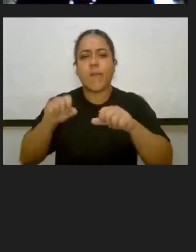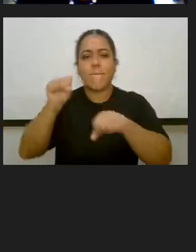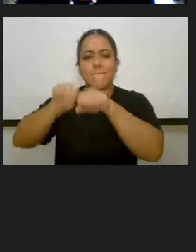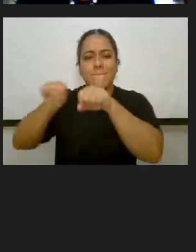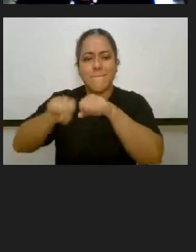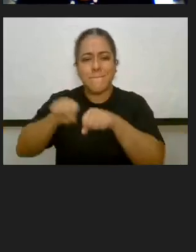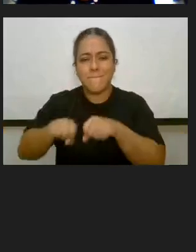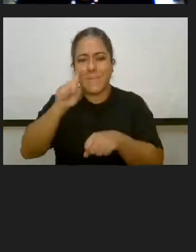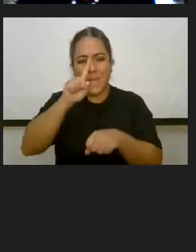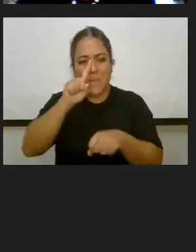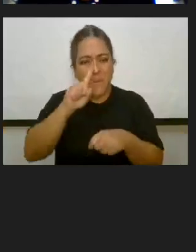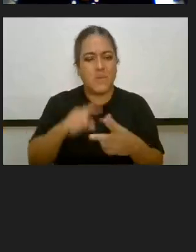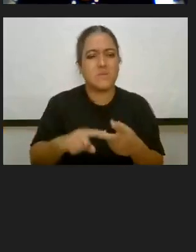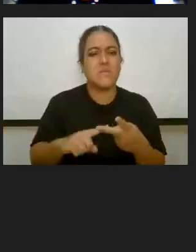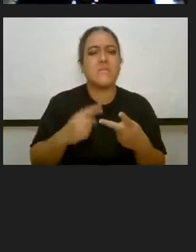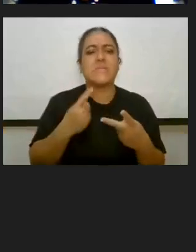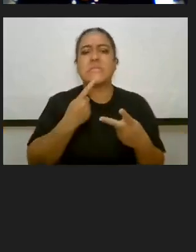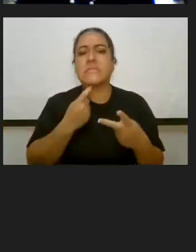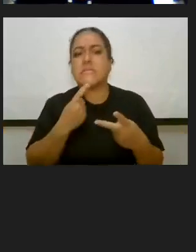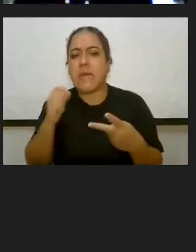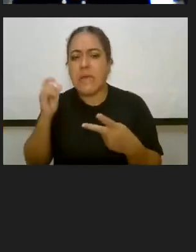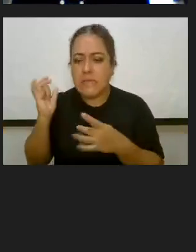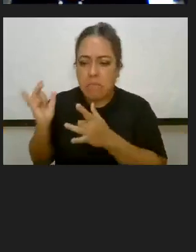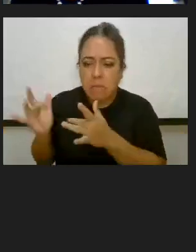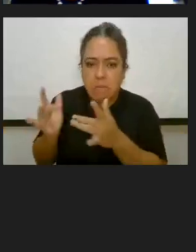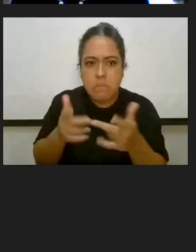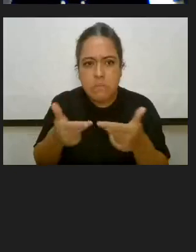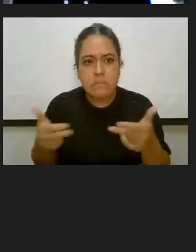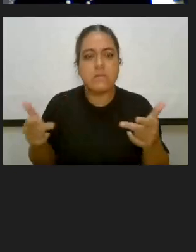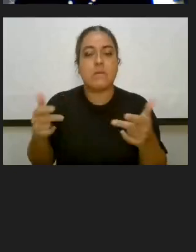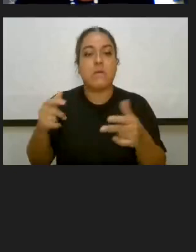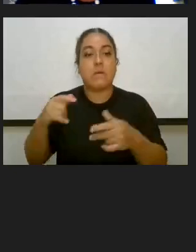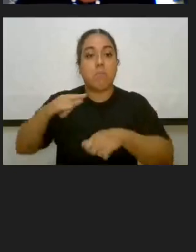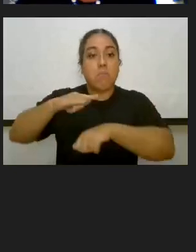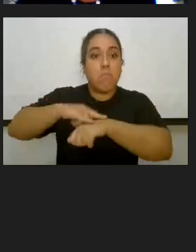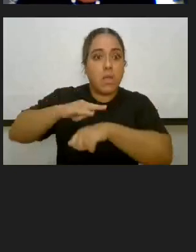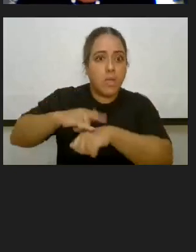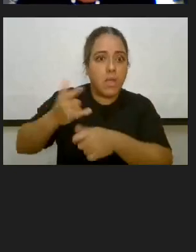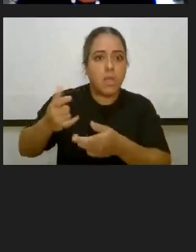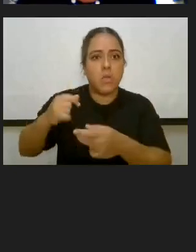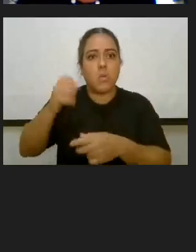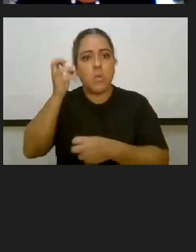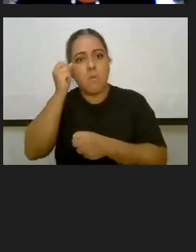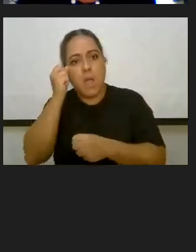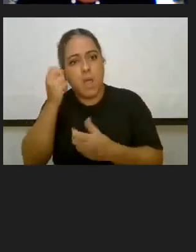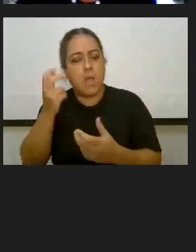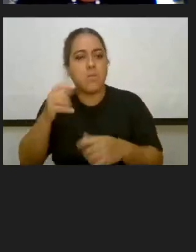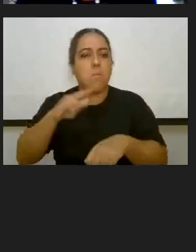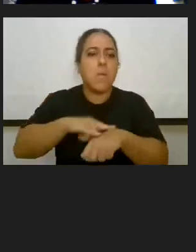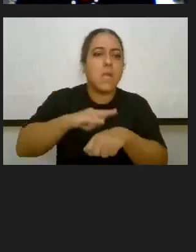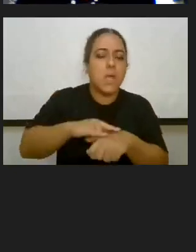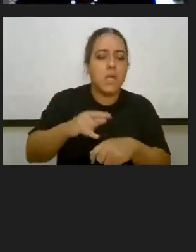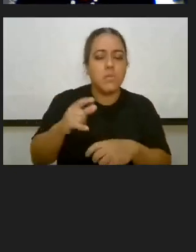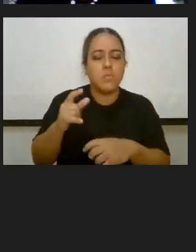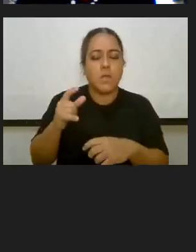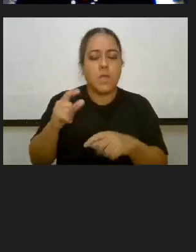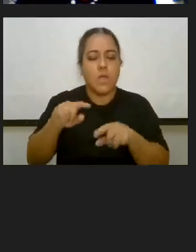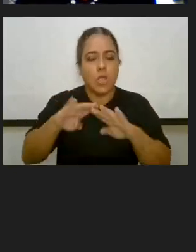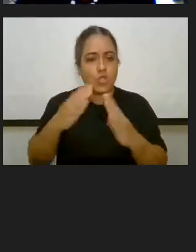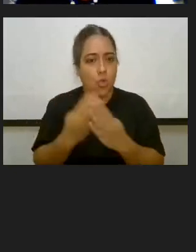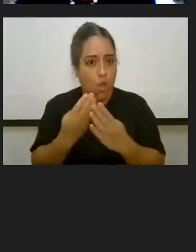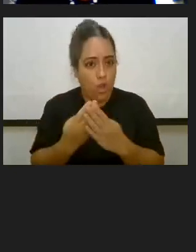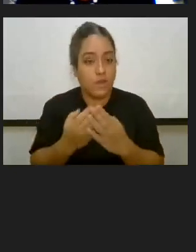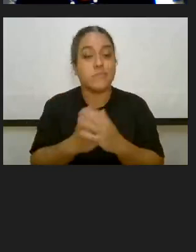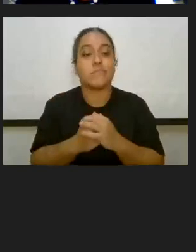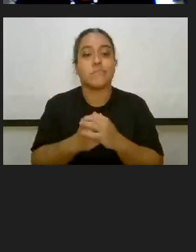higiênico, sangue, curativos, seja no banheiro de casa, seja no banheiro da escola. Mas a